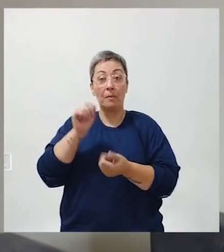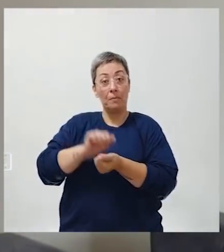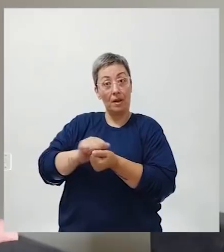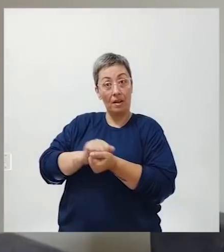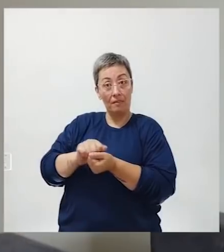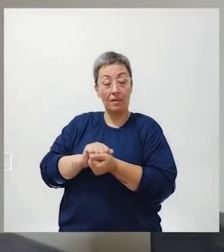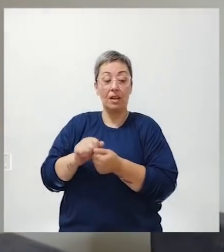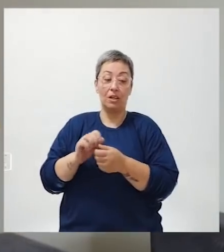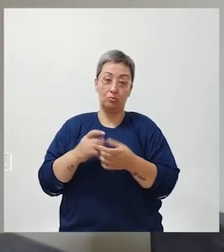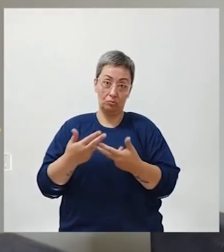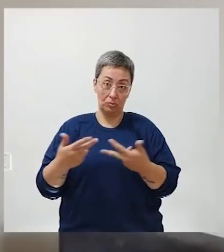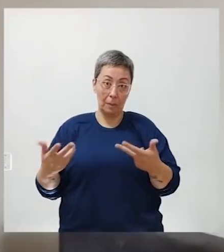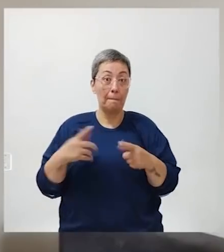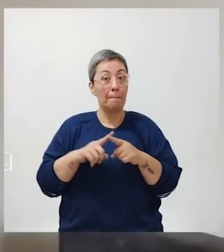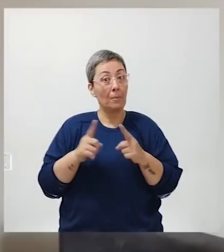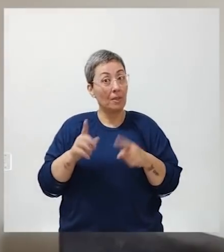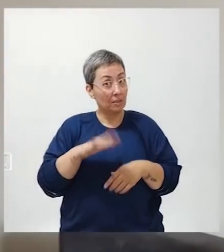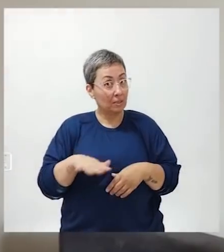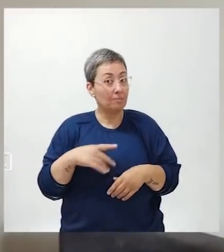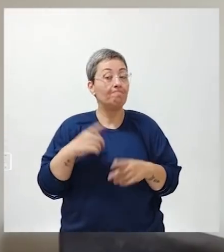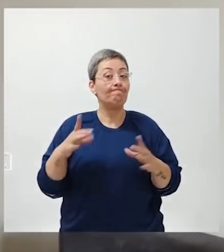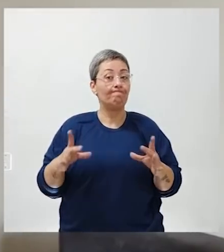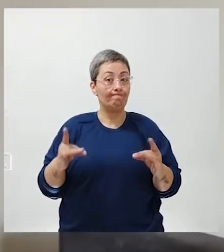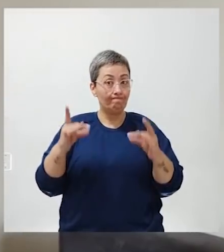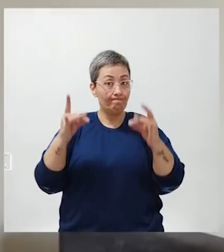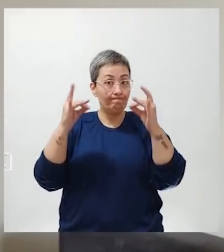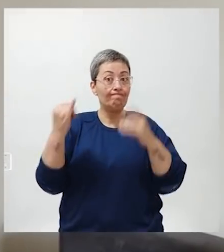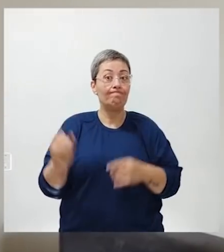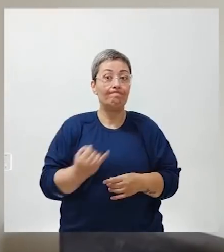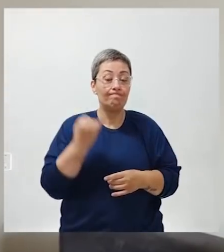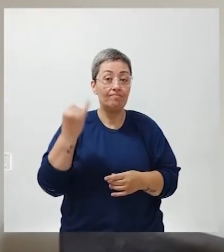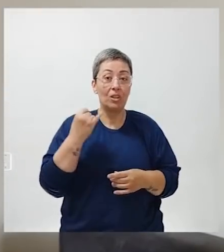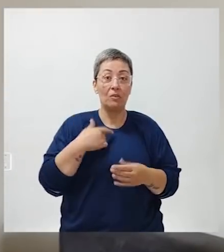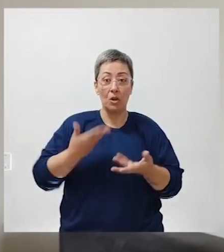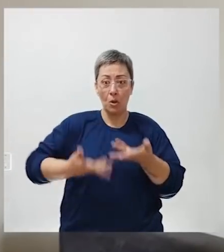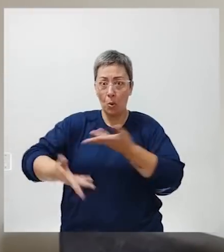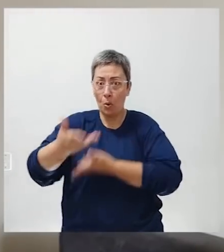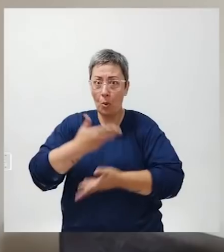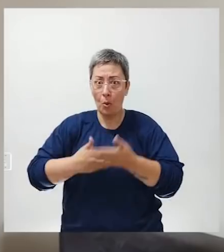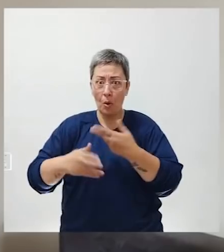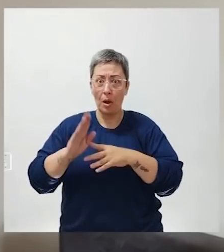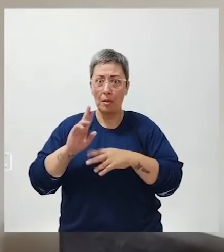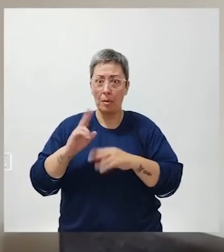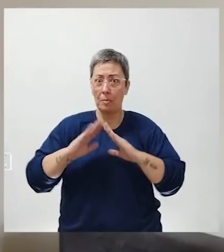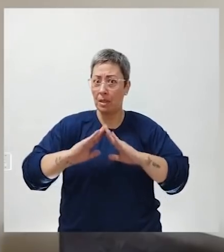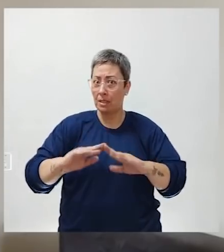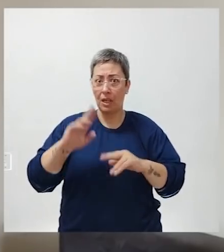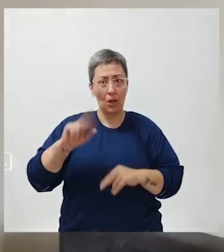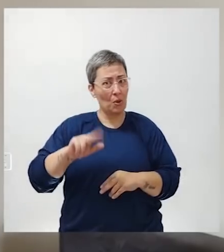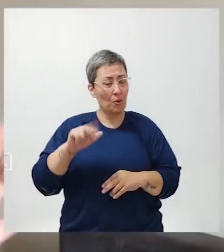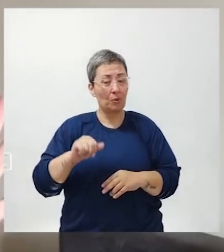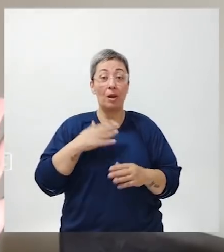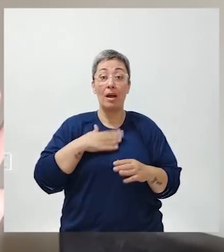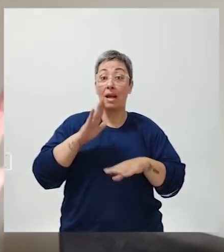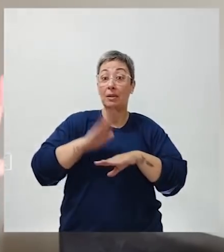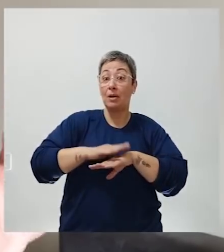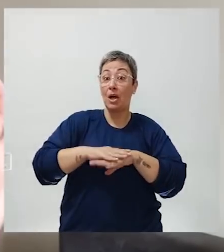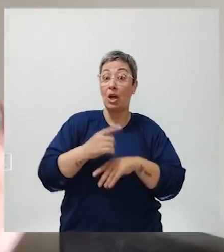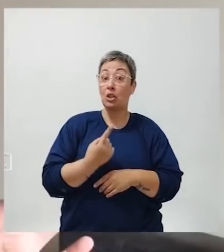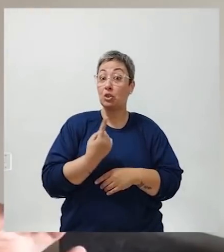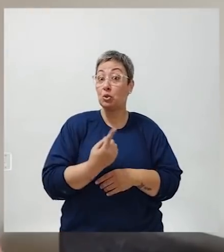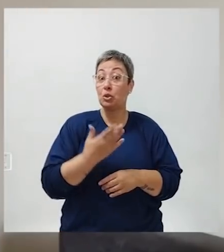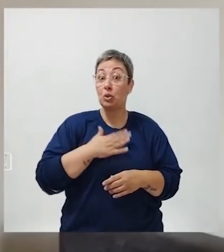ela vai colocar pra lavar e tudo mais. Mas ó, crianças, tem um detalhe muito importante, a gente nunca deve compartilhar a nossa máscara com outro amiguinho. A máscara